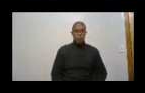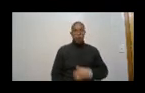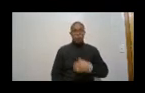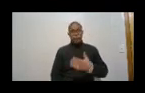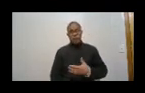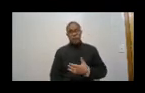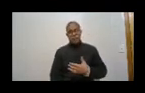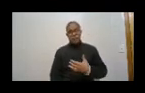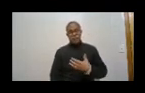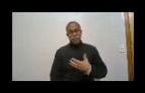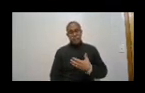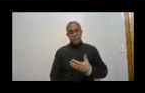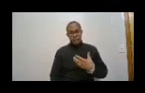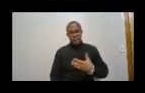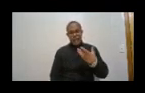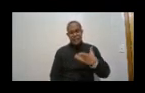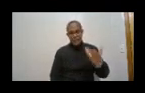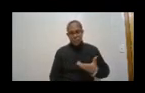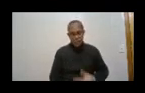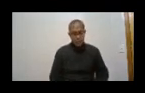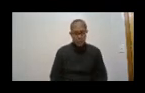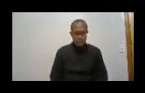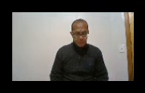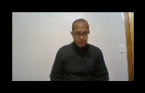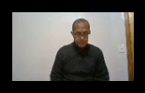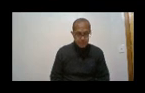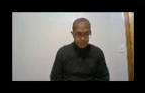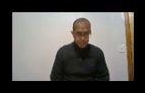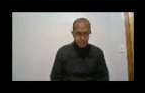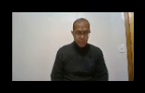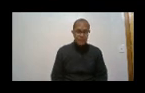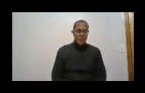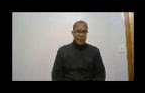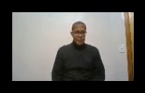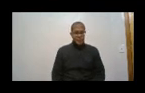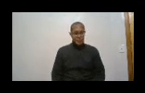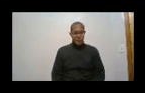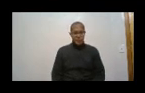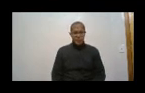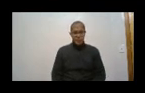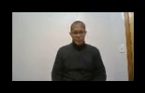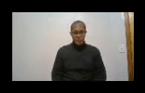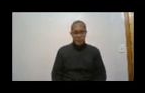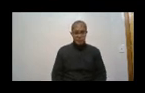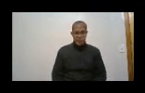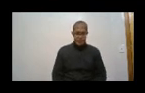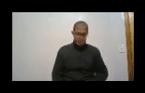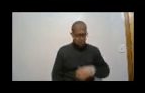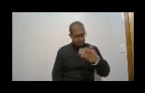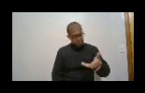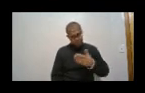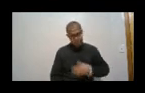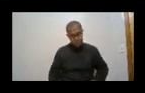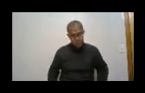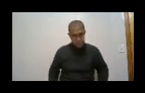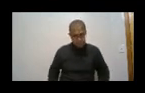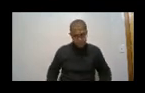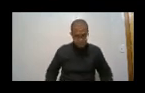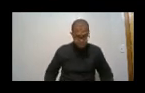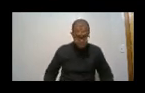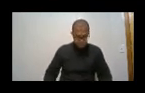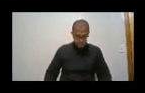ter o efeito de cessar essa dor, tá? O medicamento vai tirar essa dor. E às vezes eu vou ter que tipo de resposta? Uma